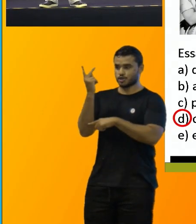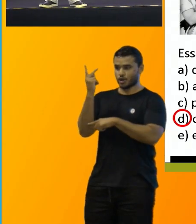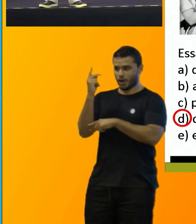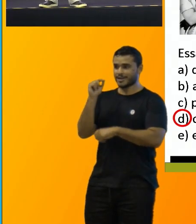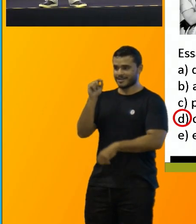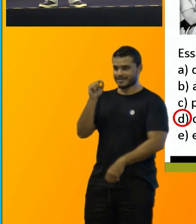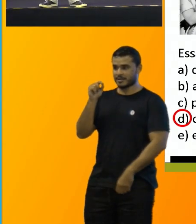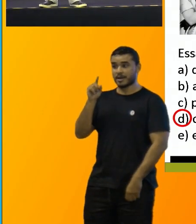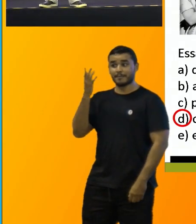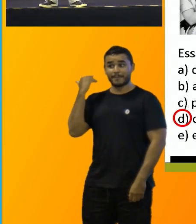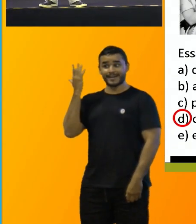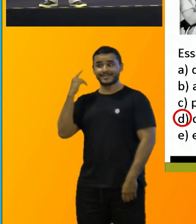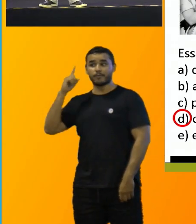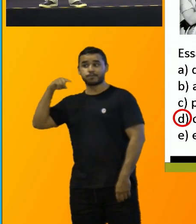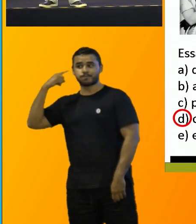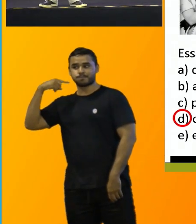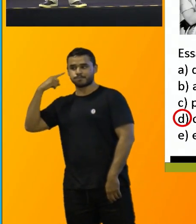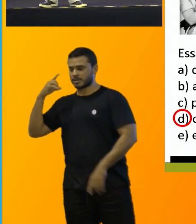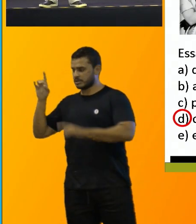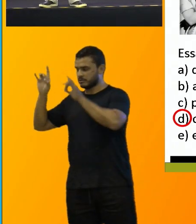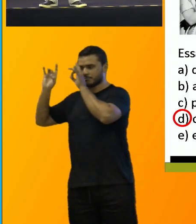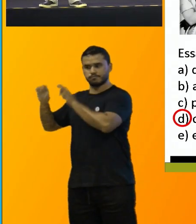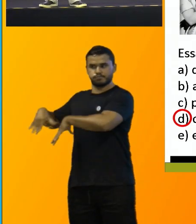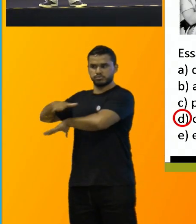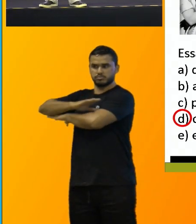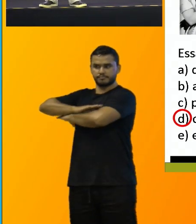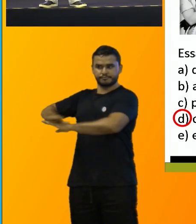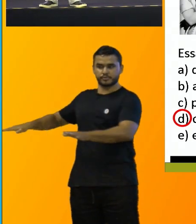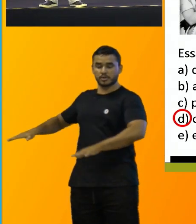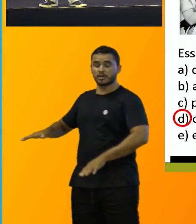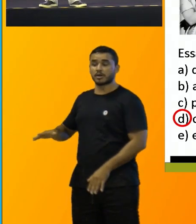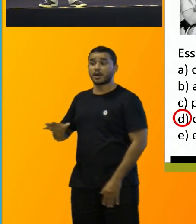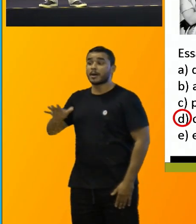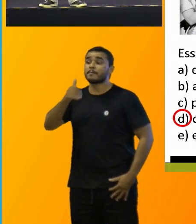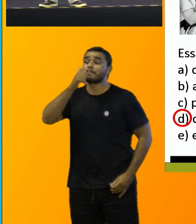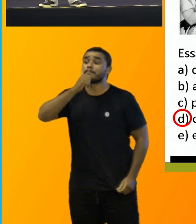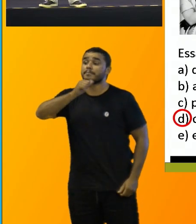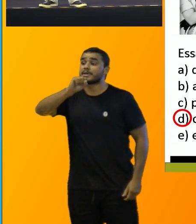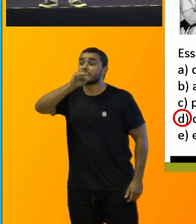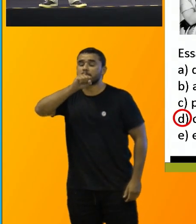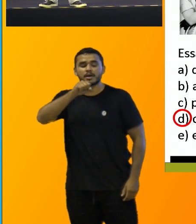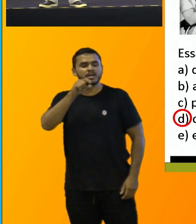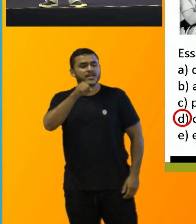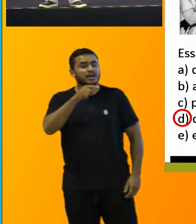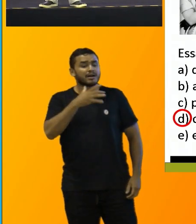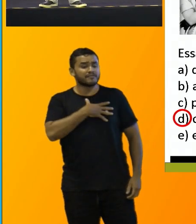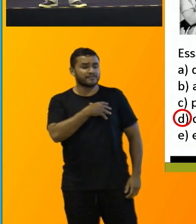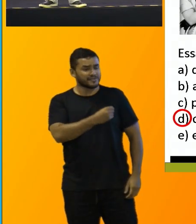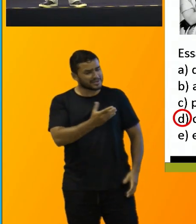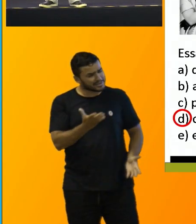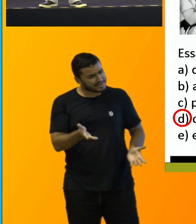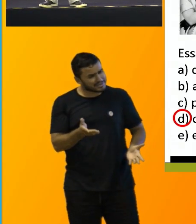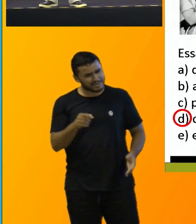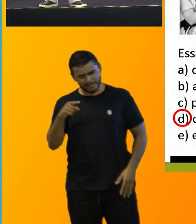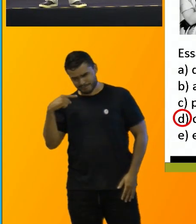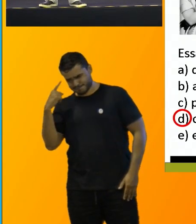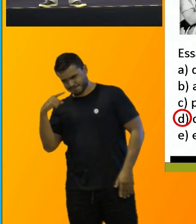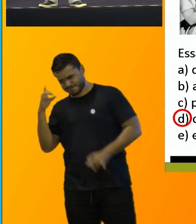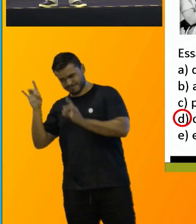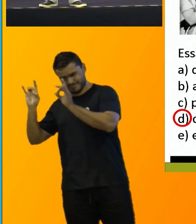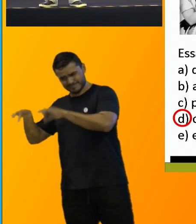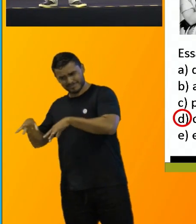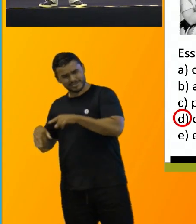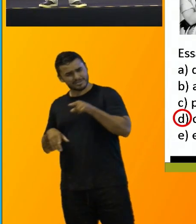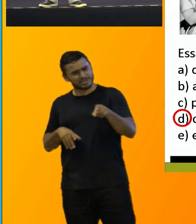casa. Porque as pessoas, a minha mãe, e ela não tem culpa nenhuma disso, pelo contrário. Os pais sempre querem o nosso melhor.